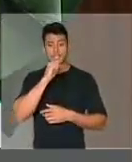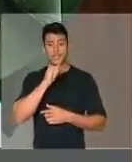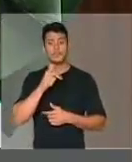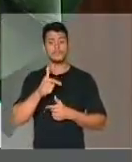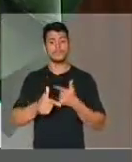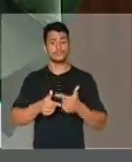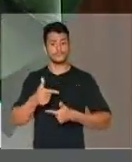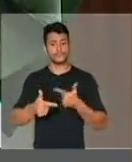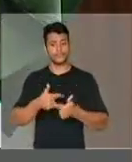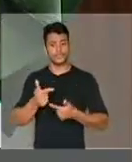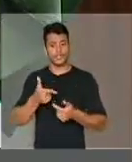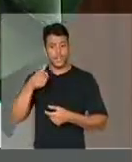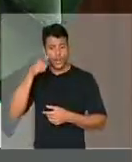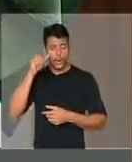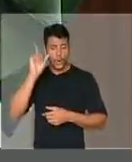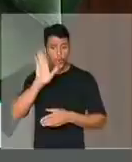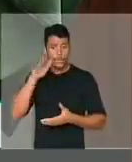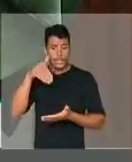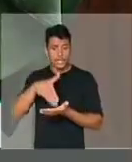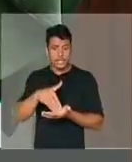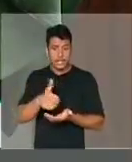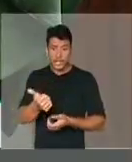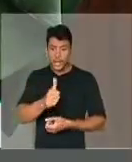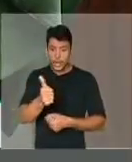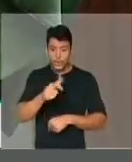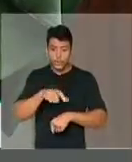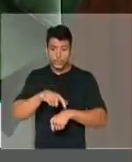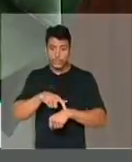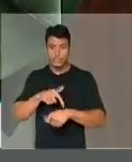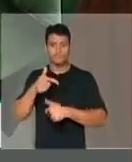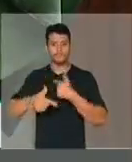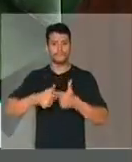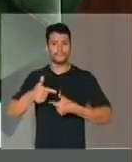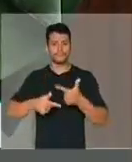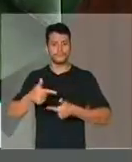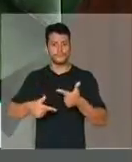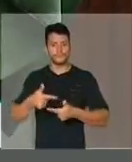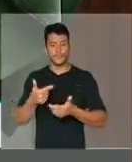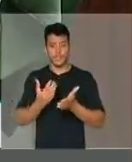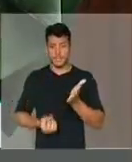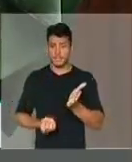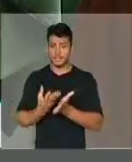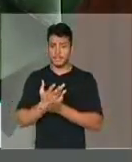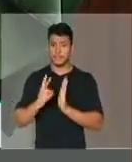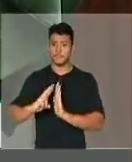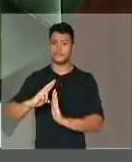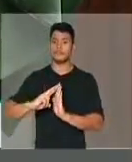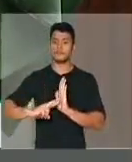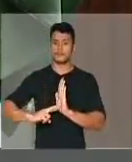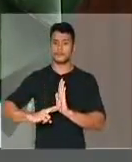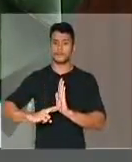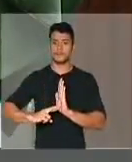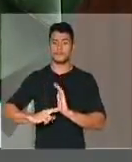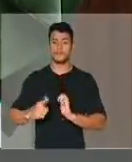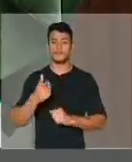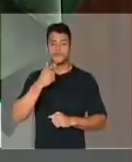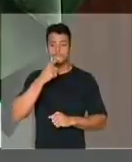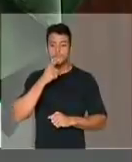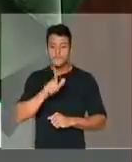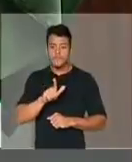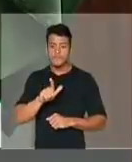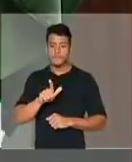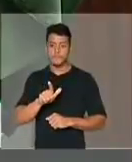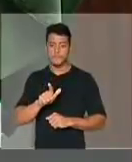trabalham e ficaram ontem até quase 11 horas da noite aqui na Câmara para construirmos esse relatório e conseguirmos, de